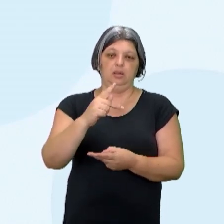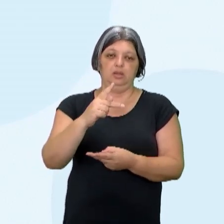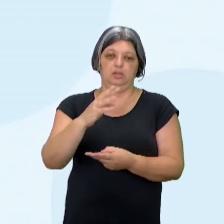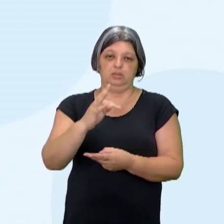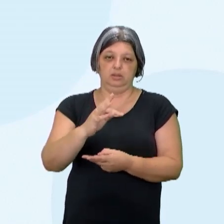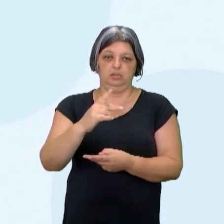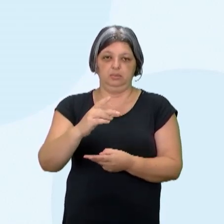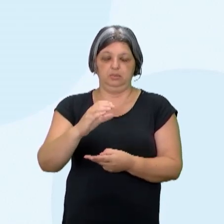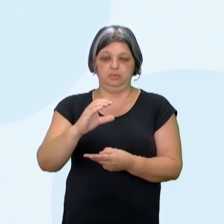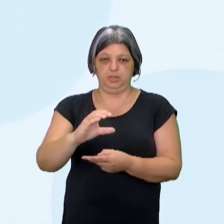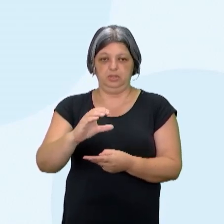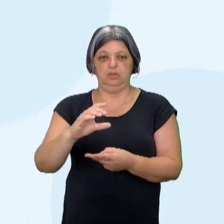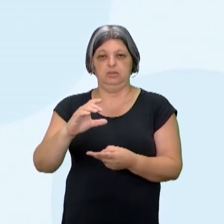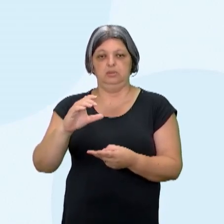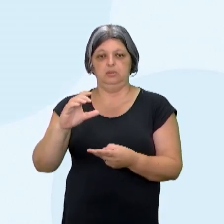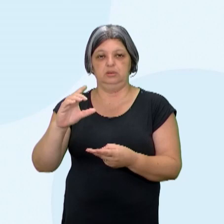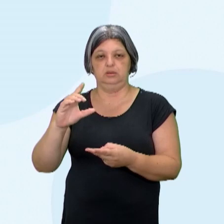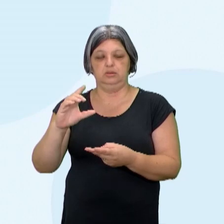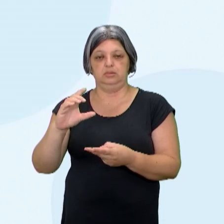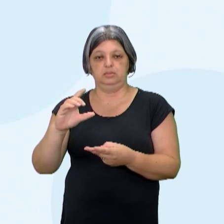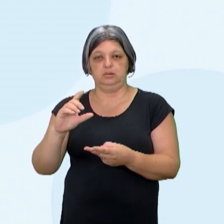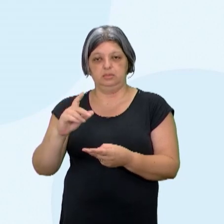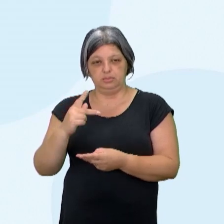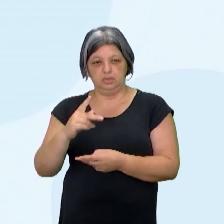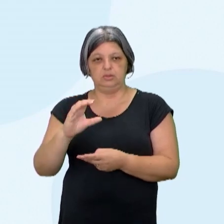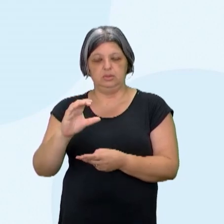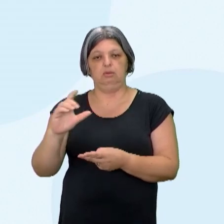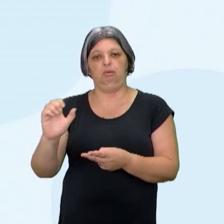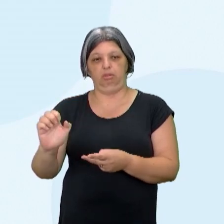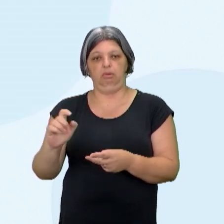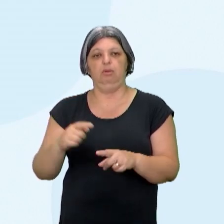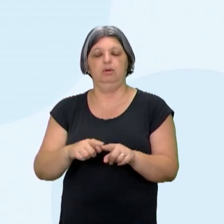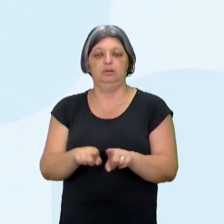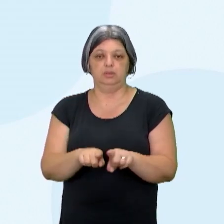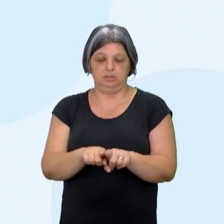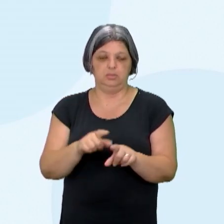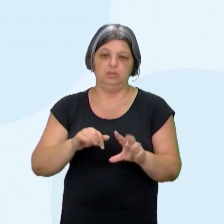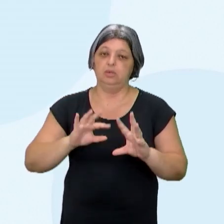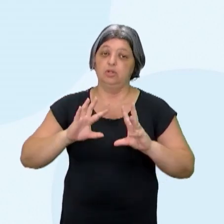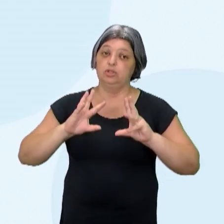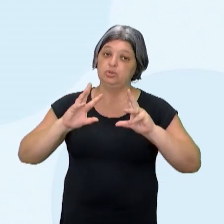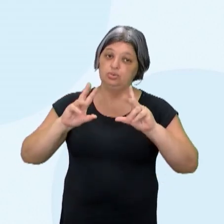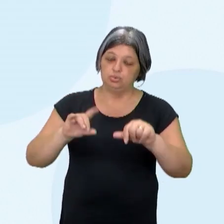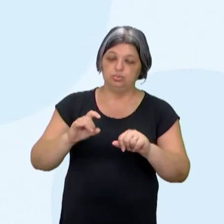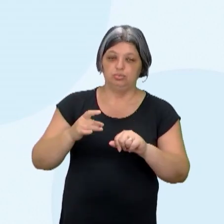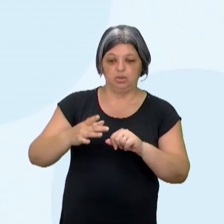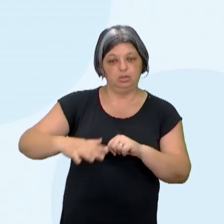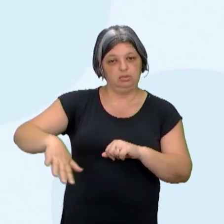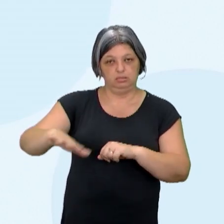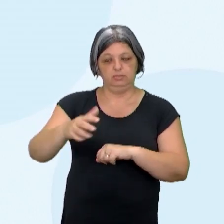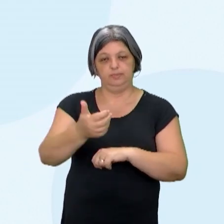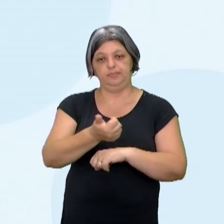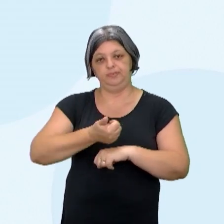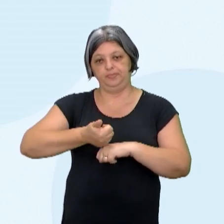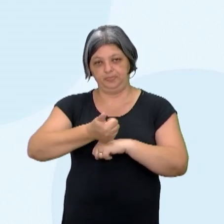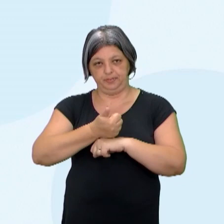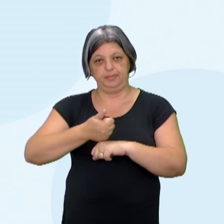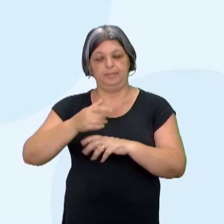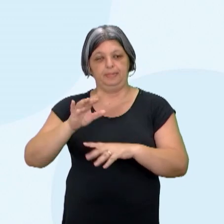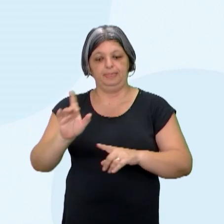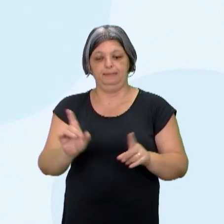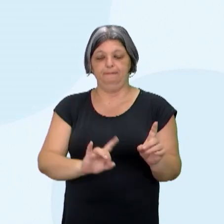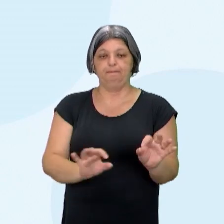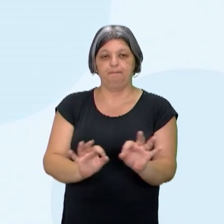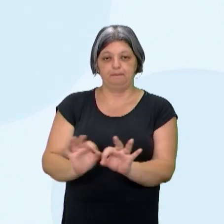Então, essa agenda específica não é mais aí para os eventos gerais da escola, né? É mais específica aí para ajudar a